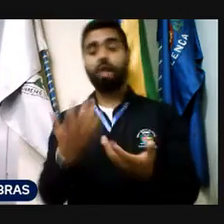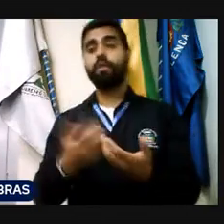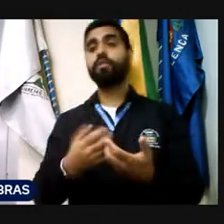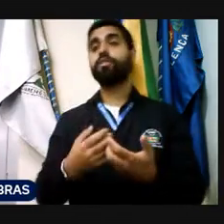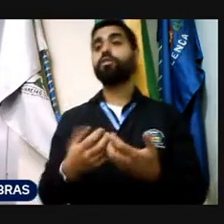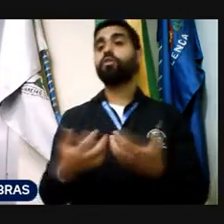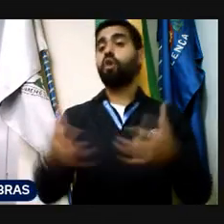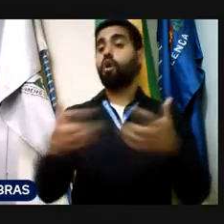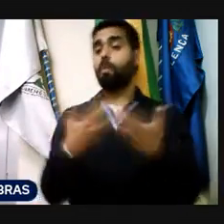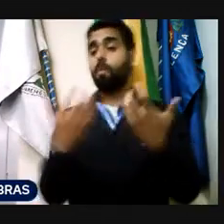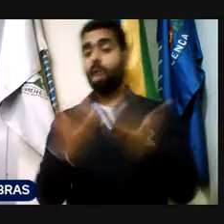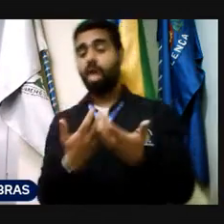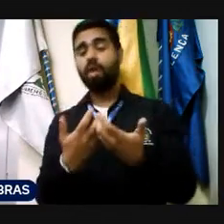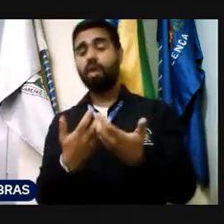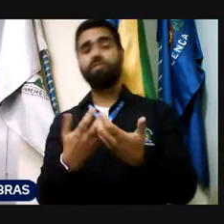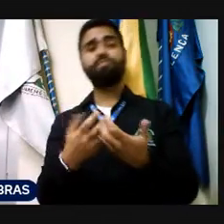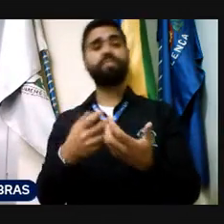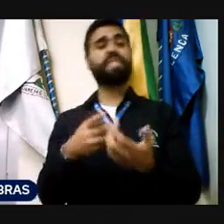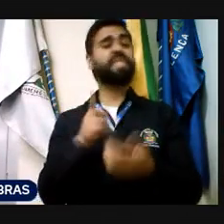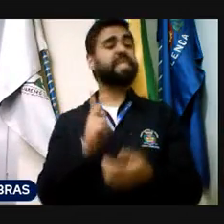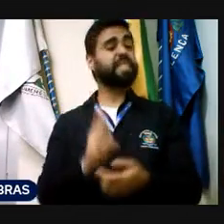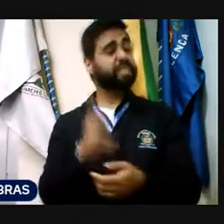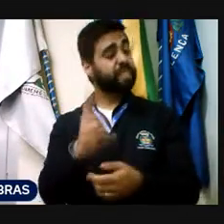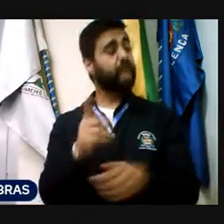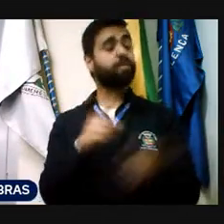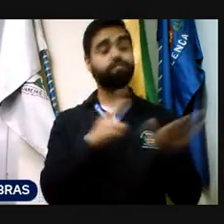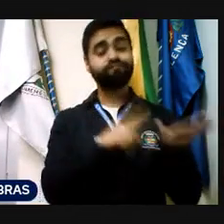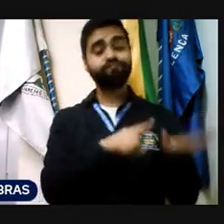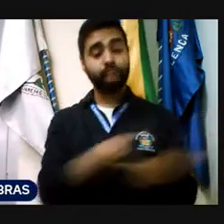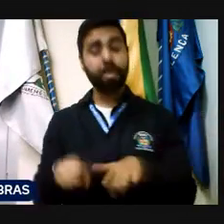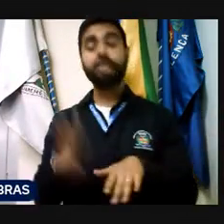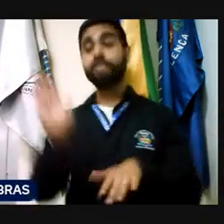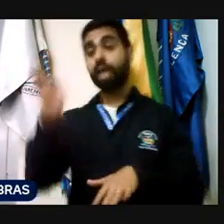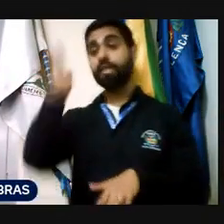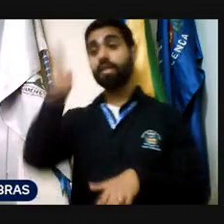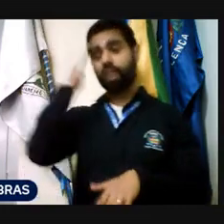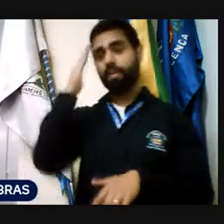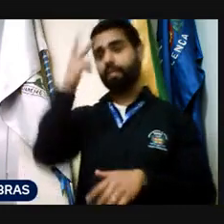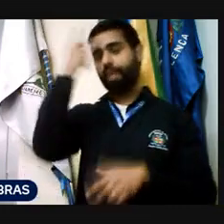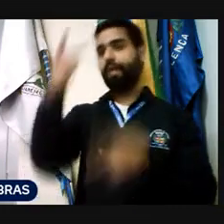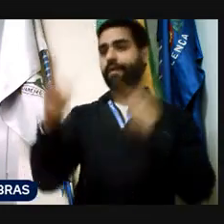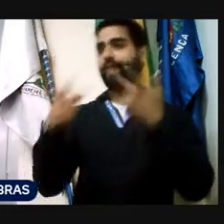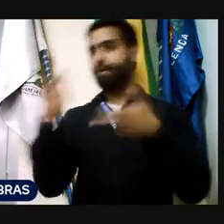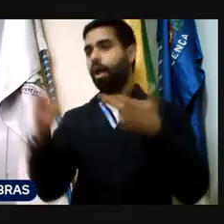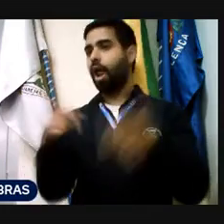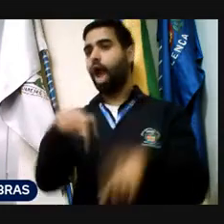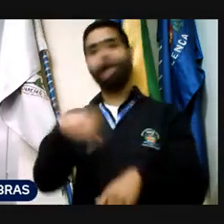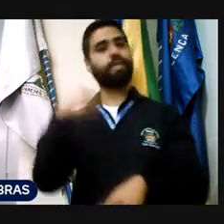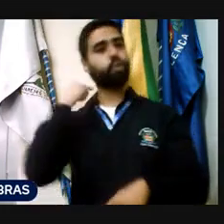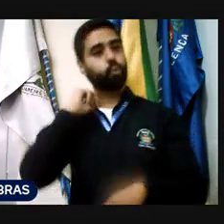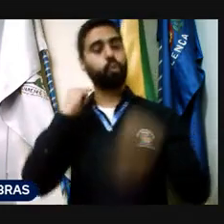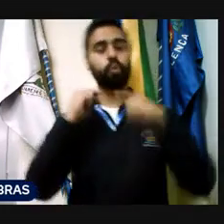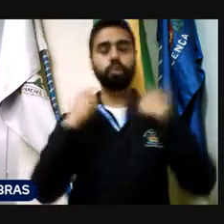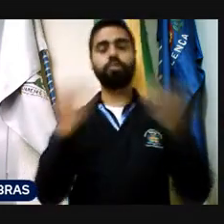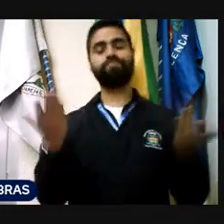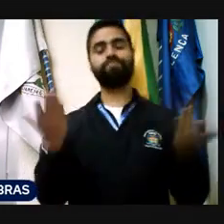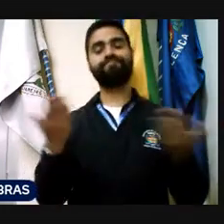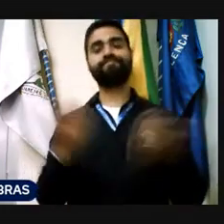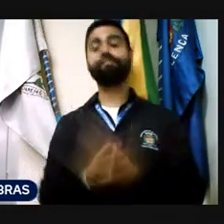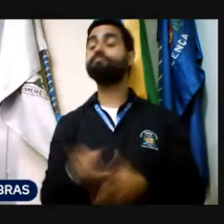as bairros, vai ser toda semana, como todo mundo sabe aqui, reclamação, um reclama do bairro, outro reclama do outro, e vai